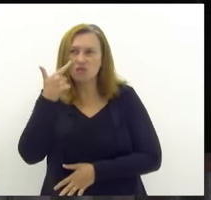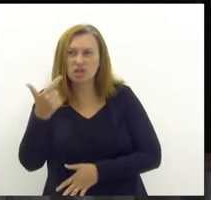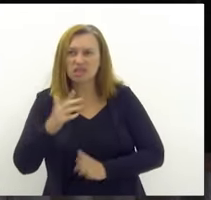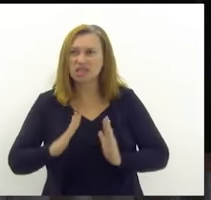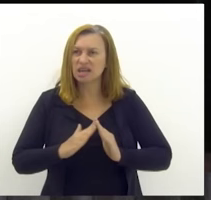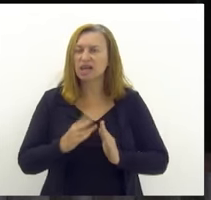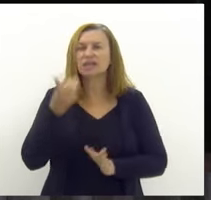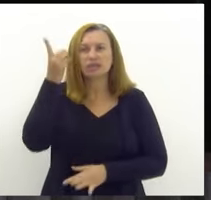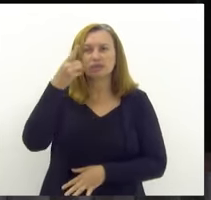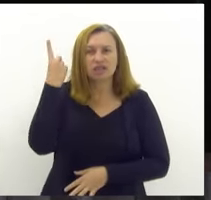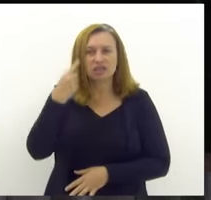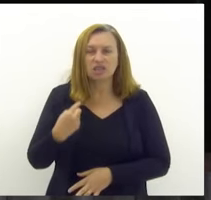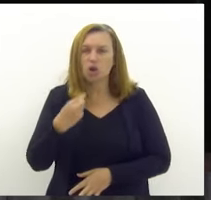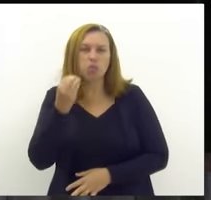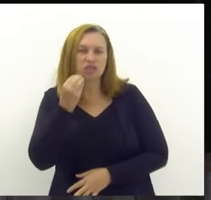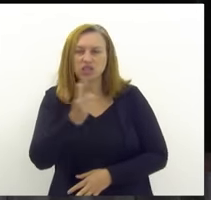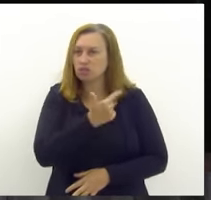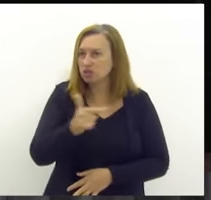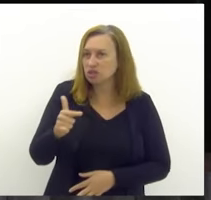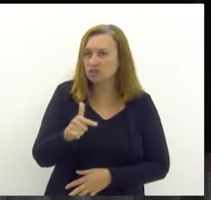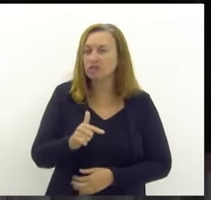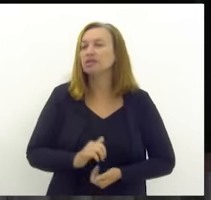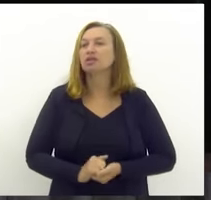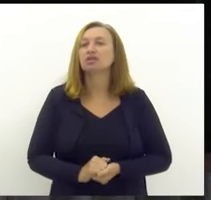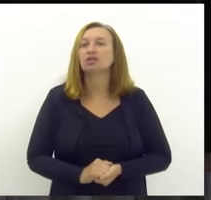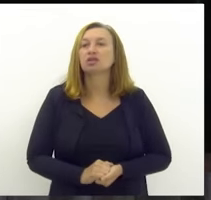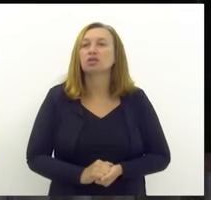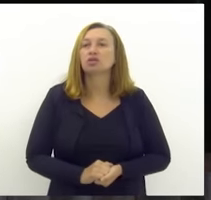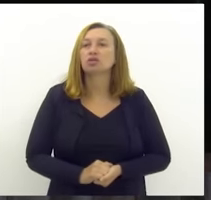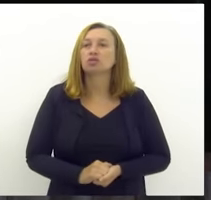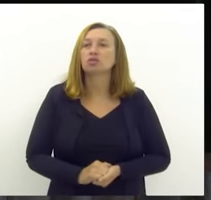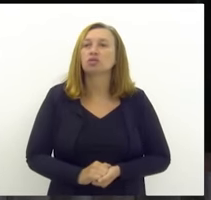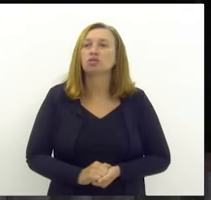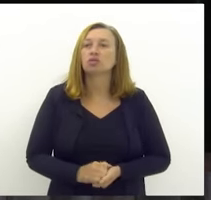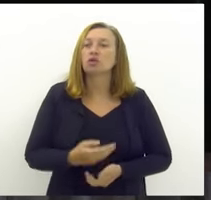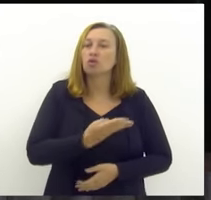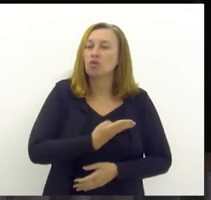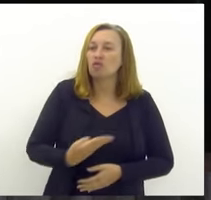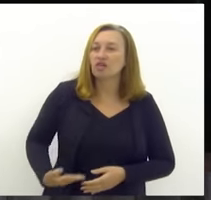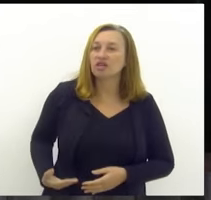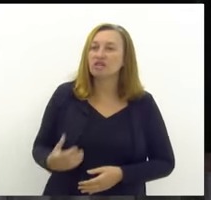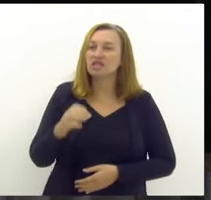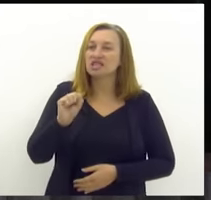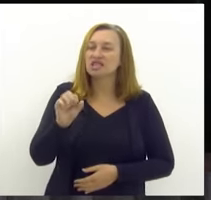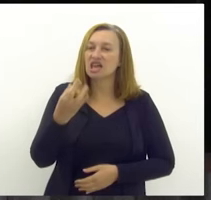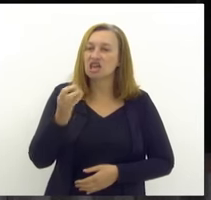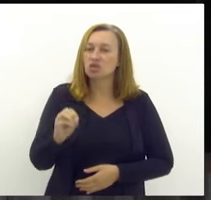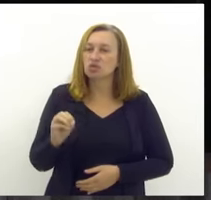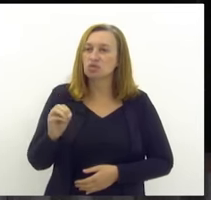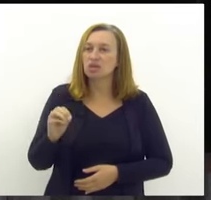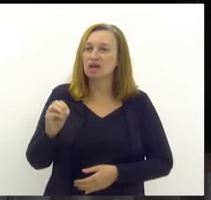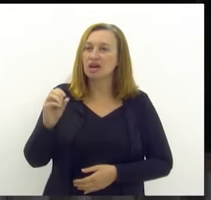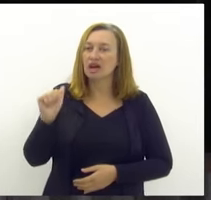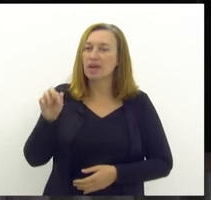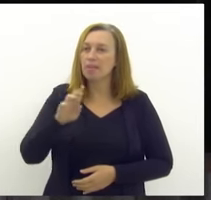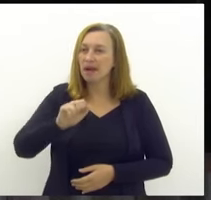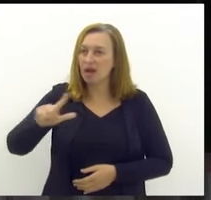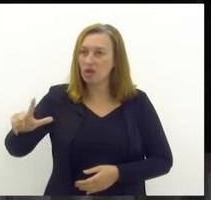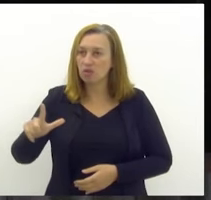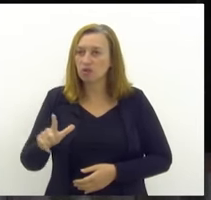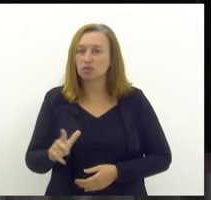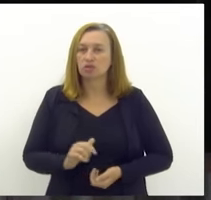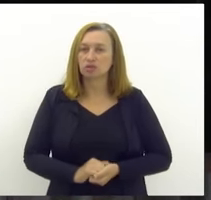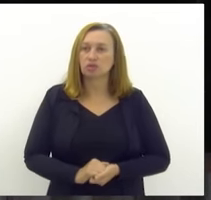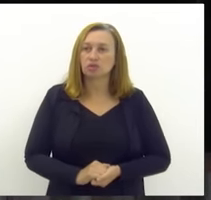a deputada Dani não teve oportunidade peguei na época Dani na época do Governo Sérgio Cabral a época daquele problema sério que nós tivemos do